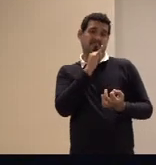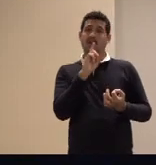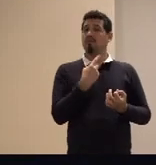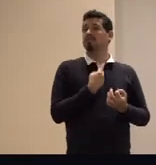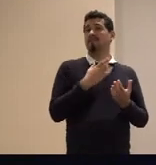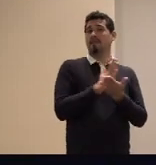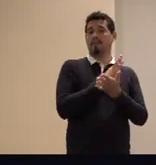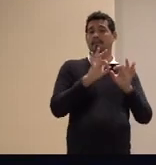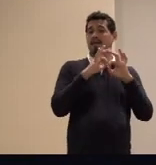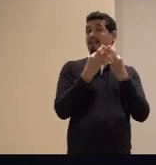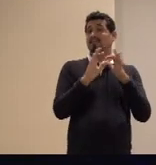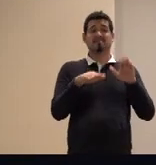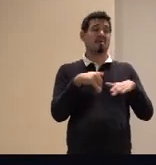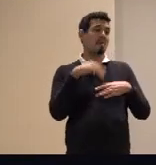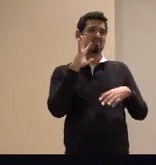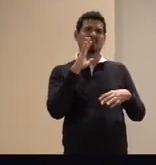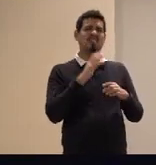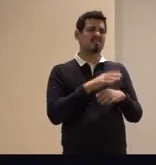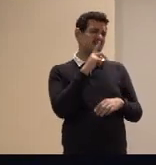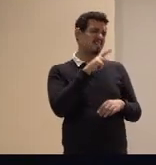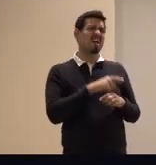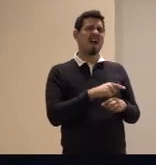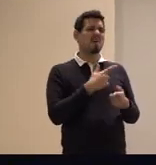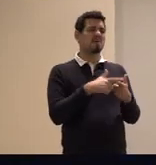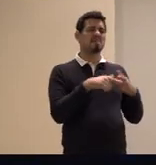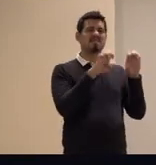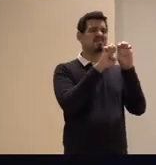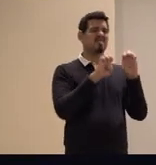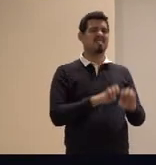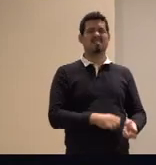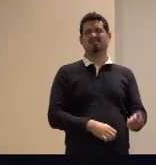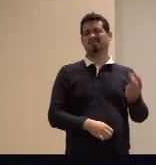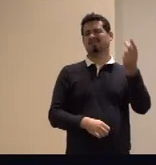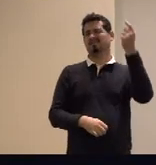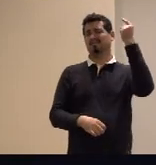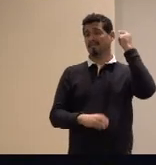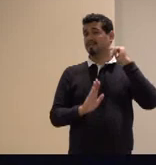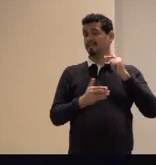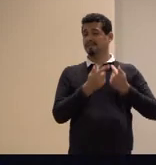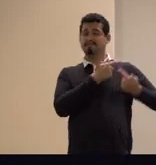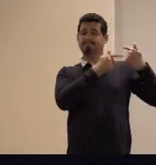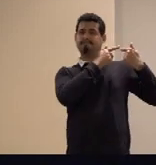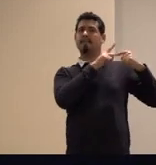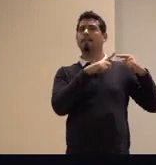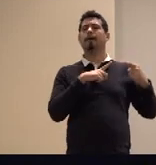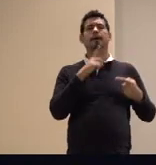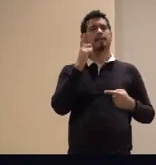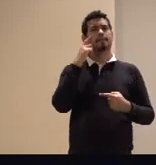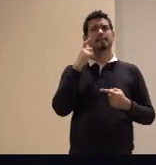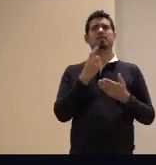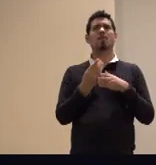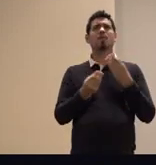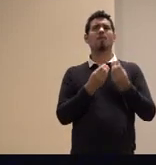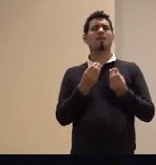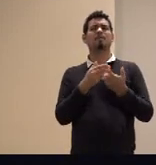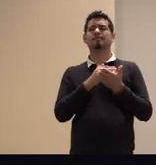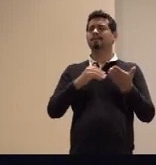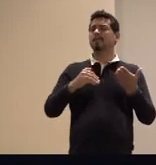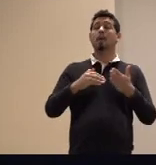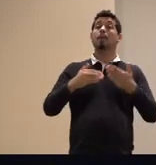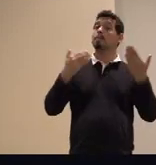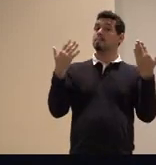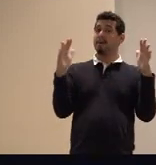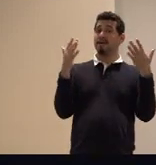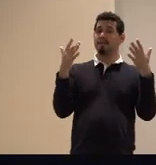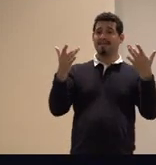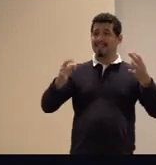gente se olha e fala, é estrutural, é muito antigo, é de muitos anos, e, às vezes, como entrar? Então, assim, eu queria parabenizar aqui